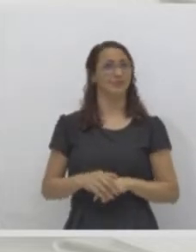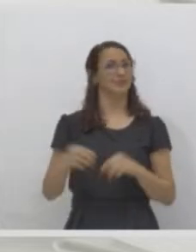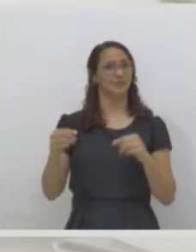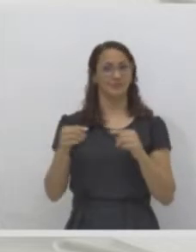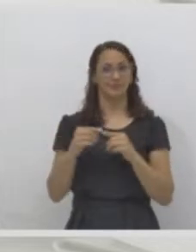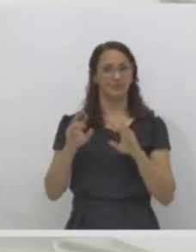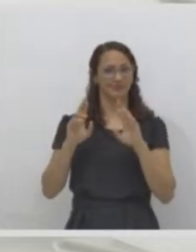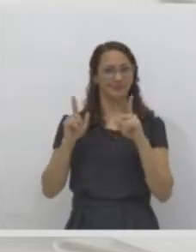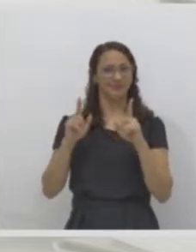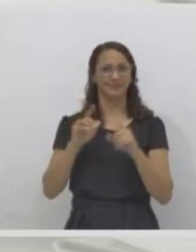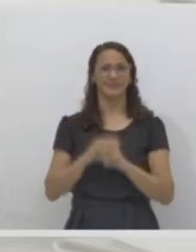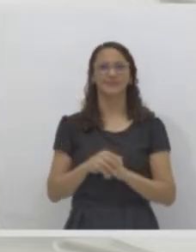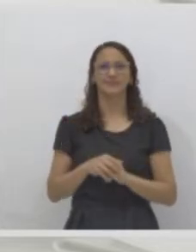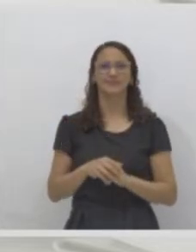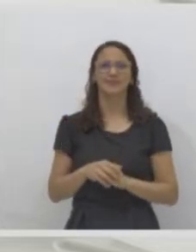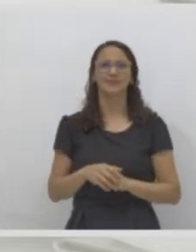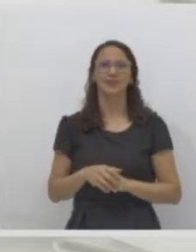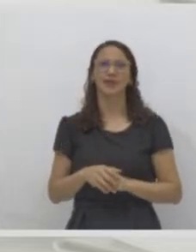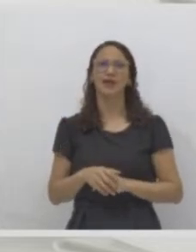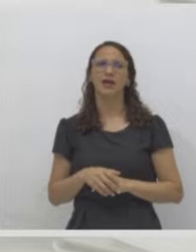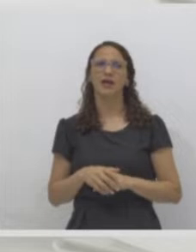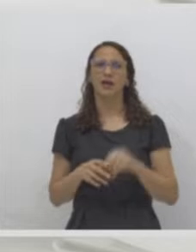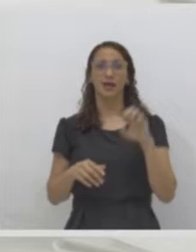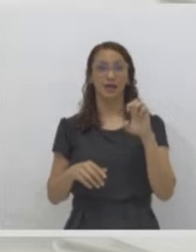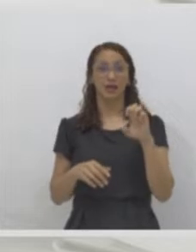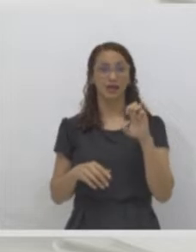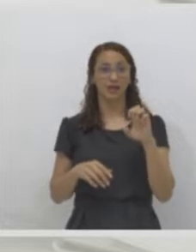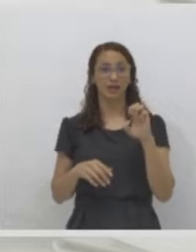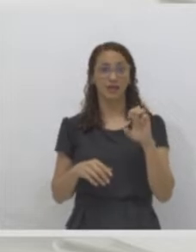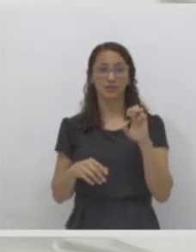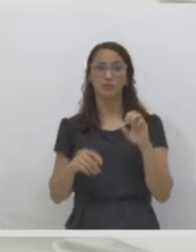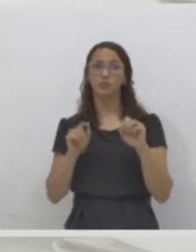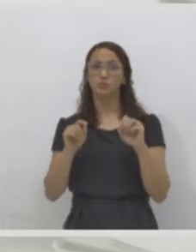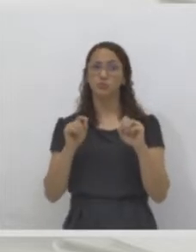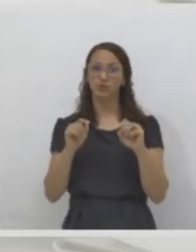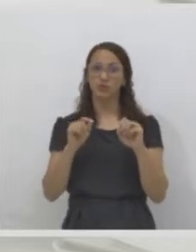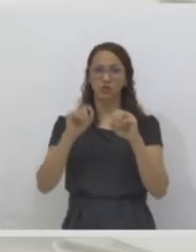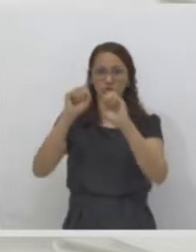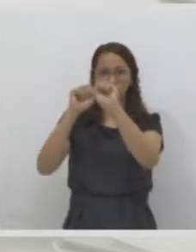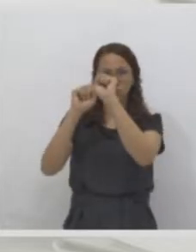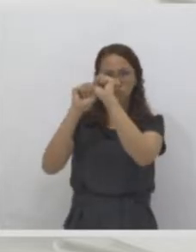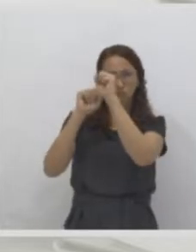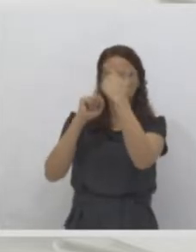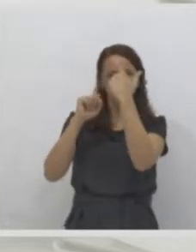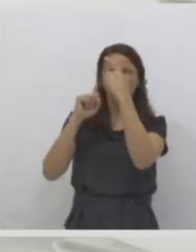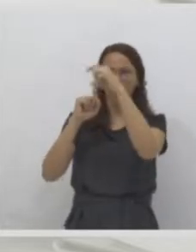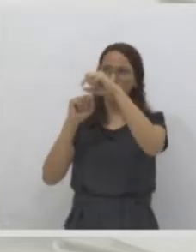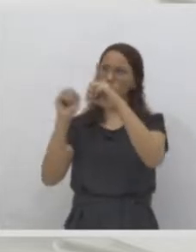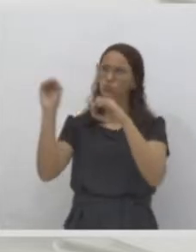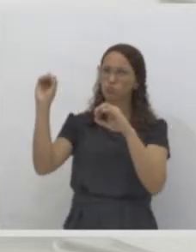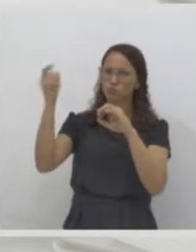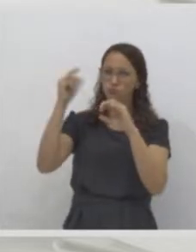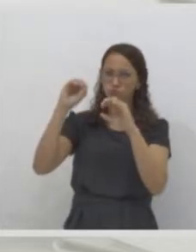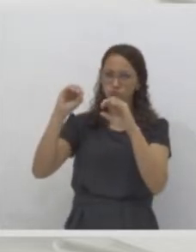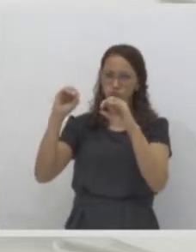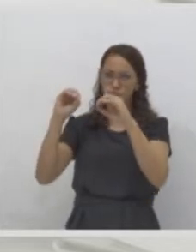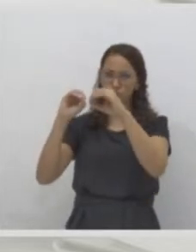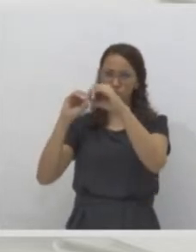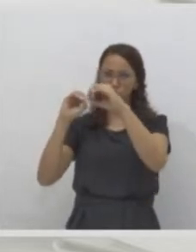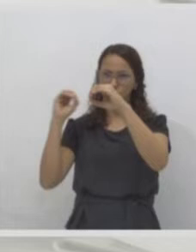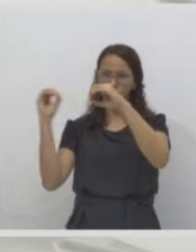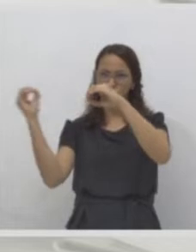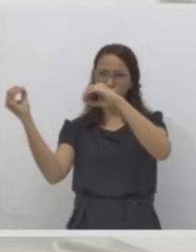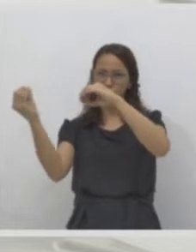translação. Na letra E, a trajetória que o Sol descreve ao longo do dia é denominado movimento aparente